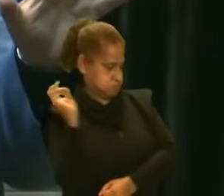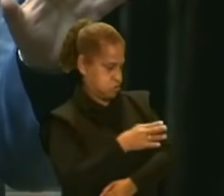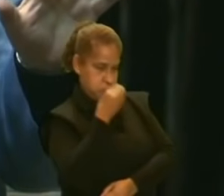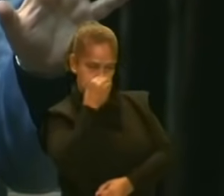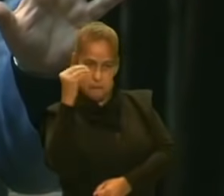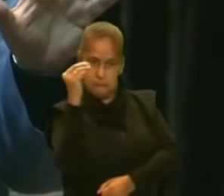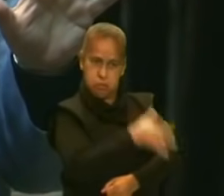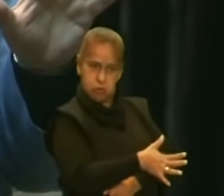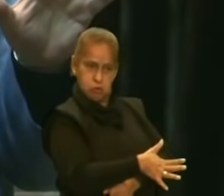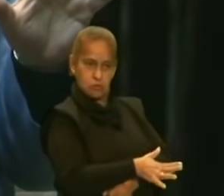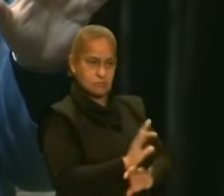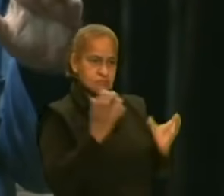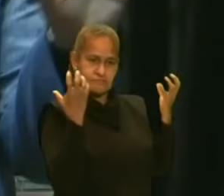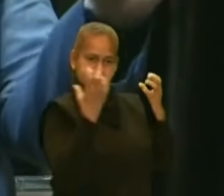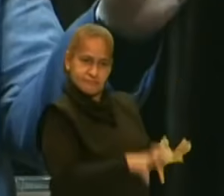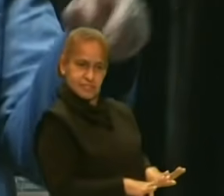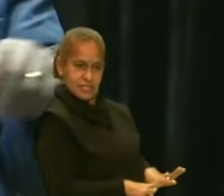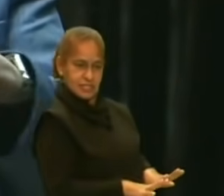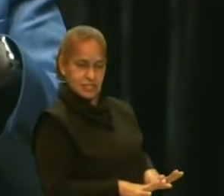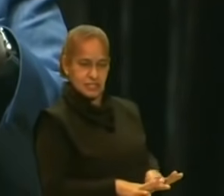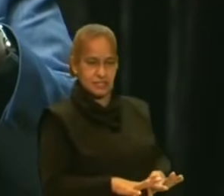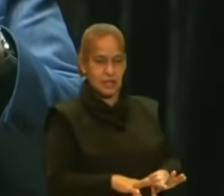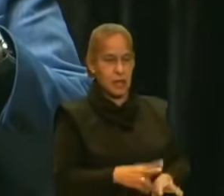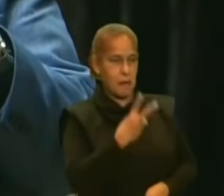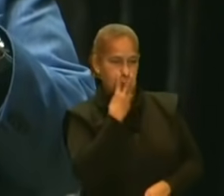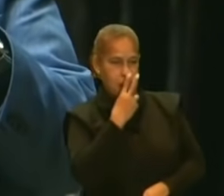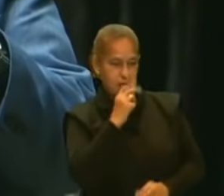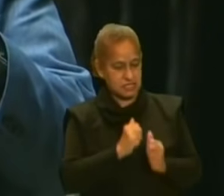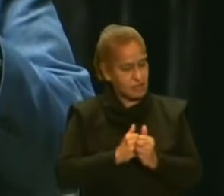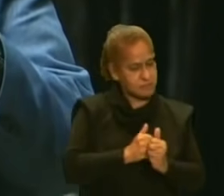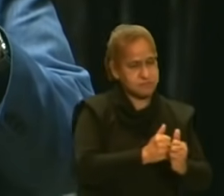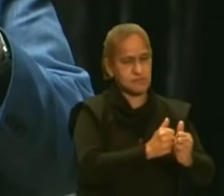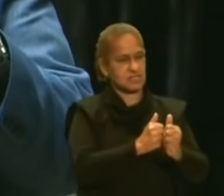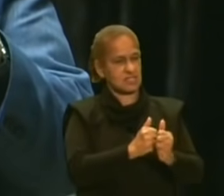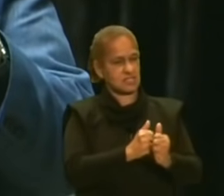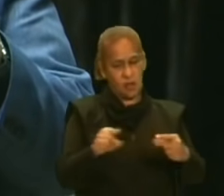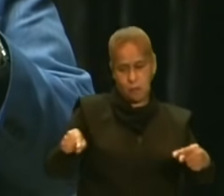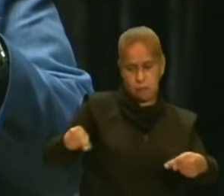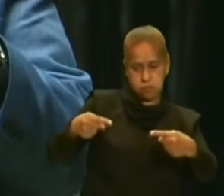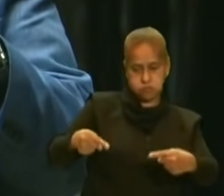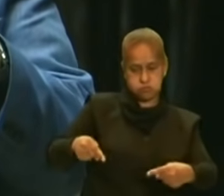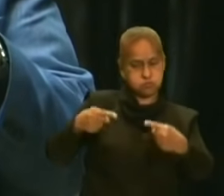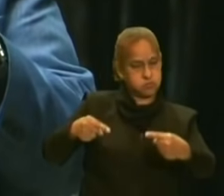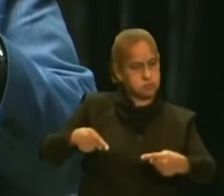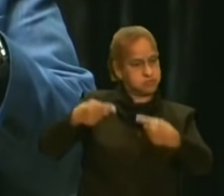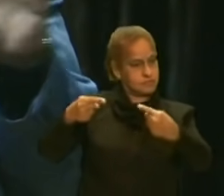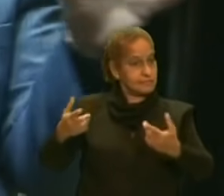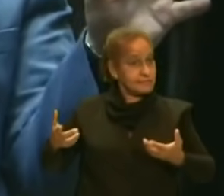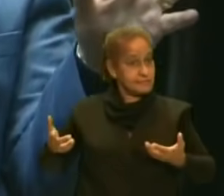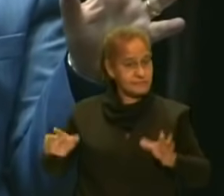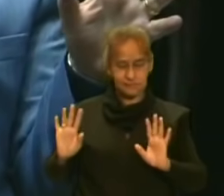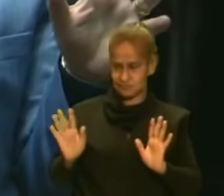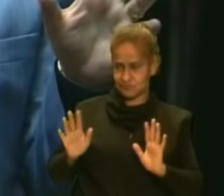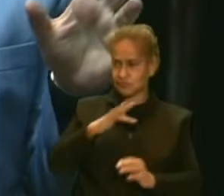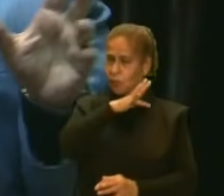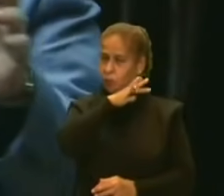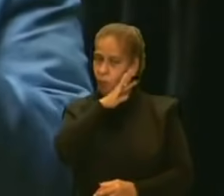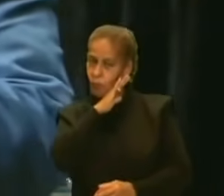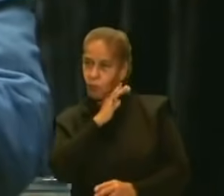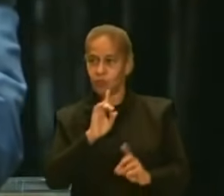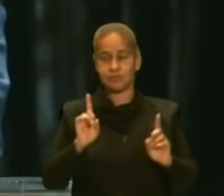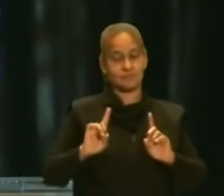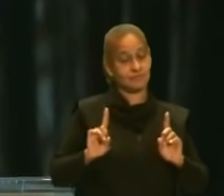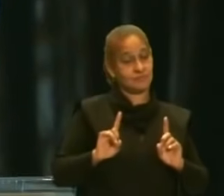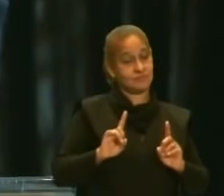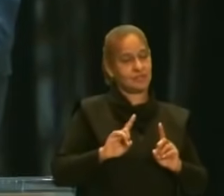para ele aquilo era uma perseguição, era alguma coisa ruim, uma